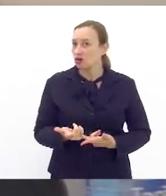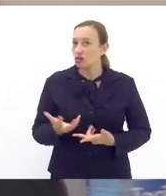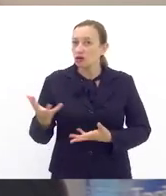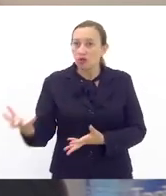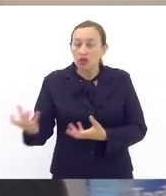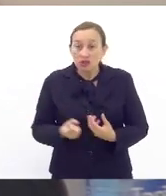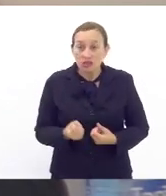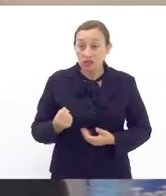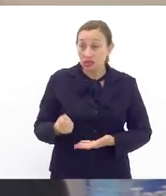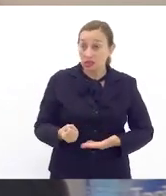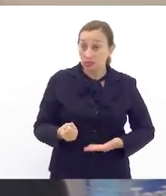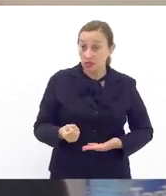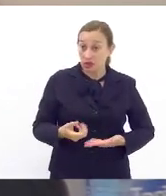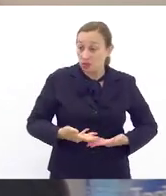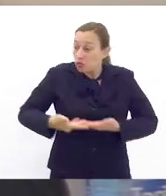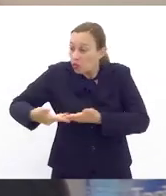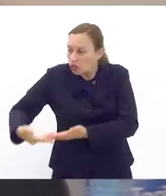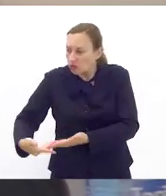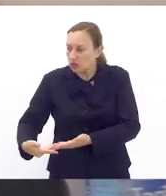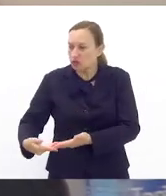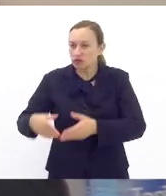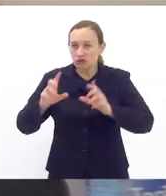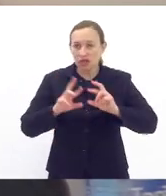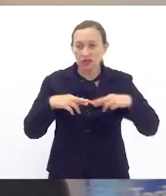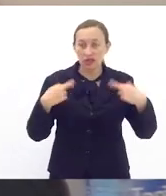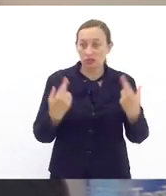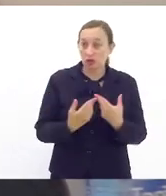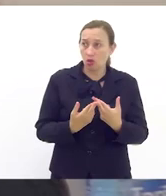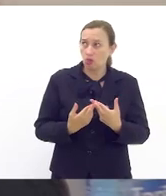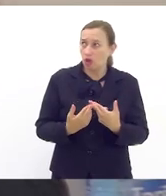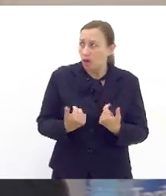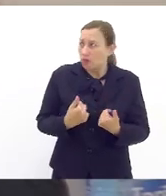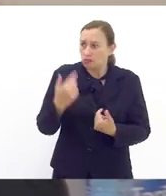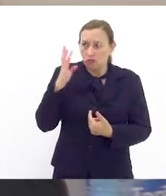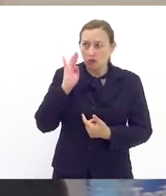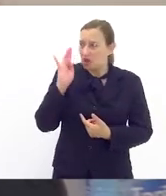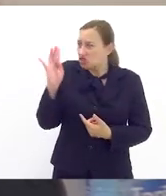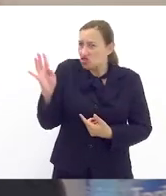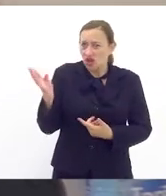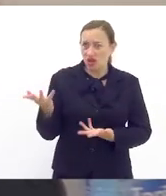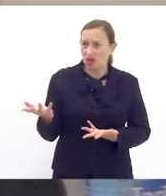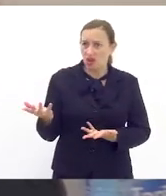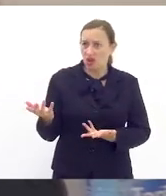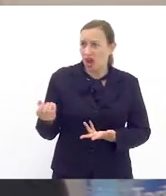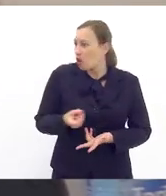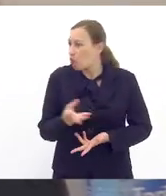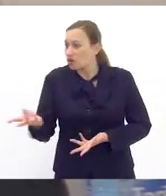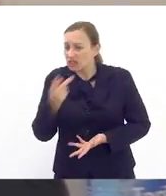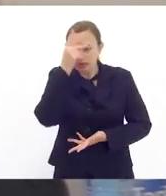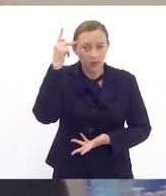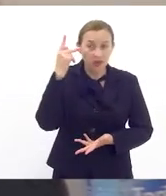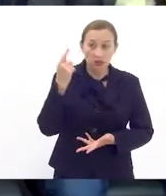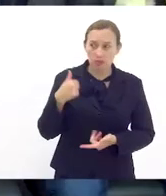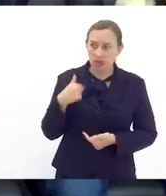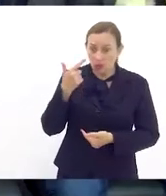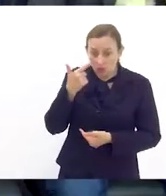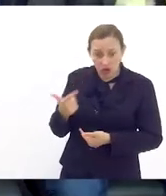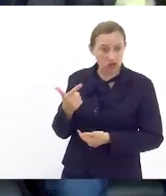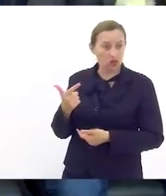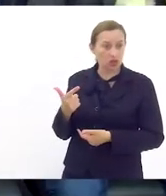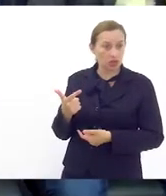recebi a convocação dessa audiência imaginei que não tivesse adesão mas a presença do público que demonstra